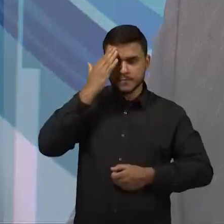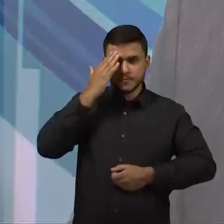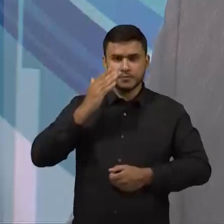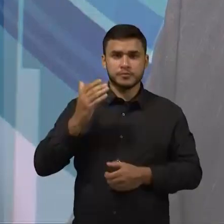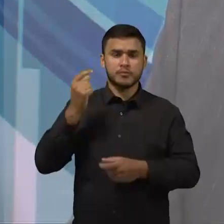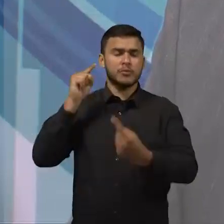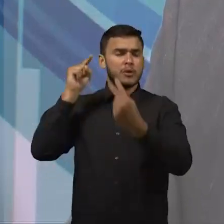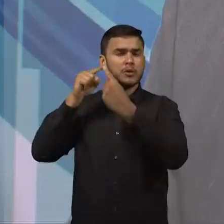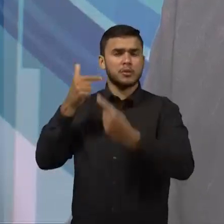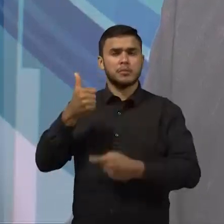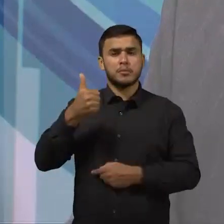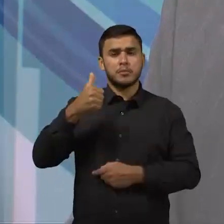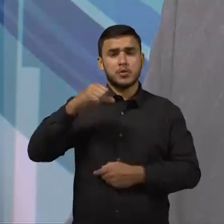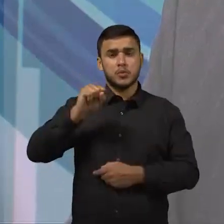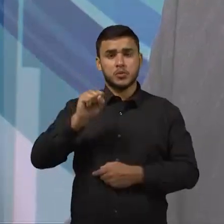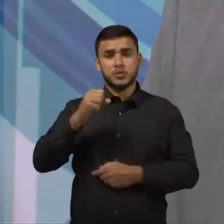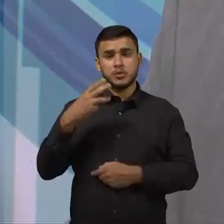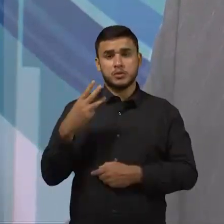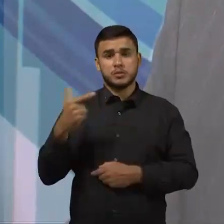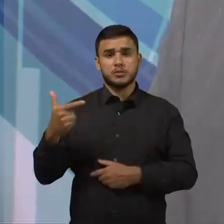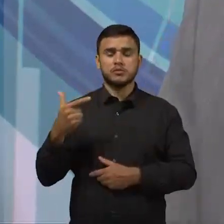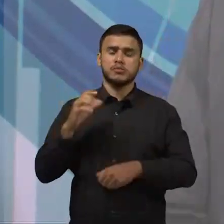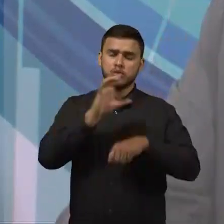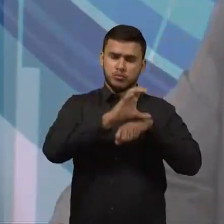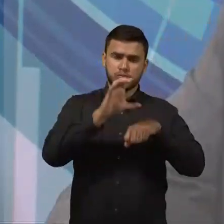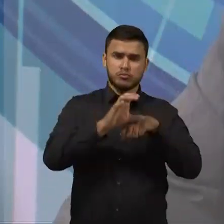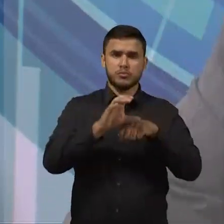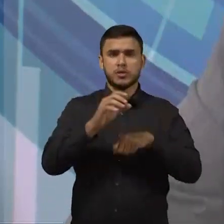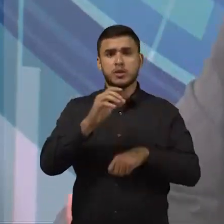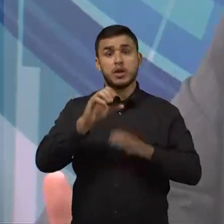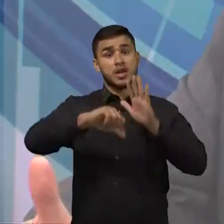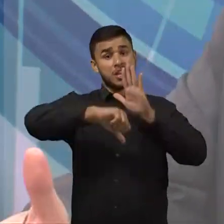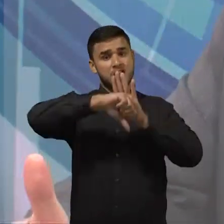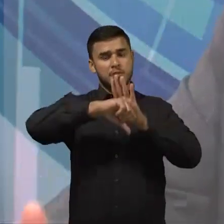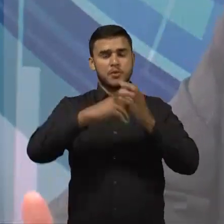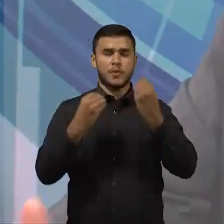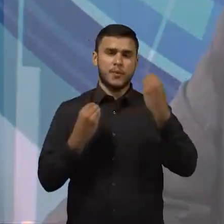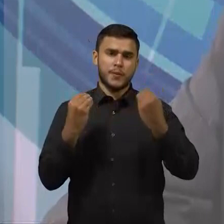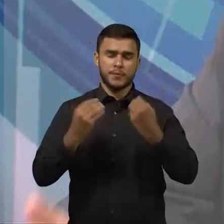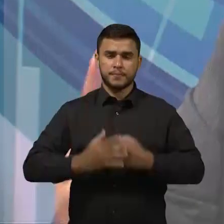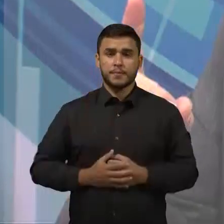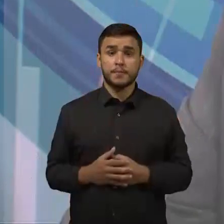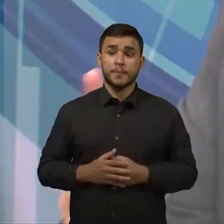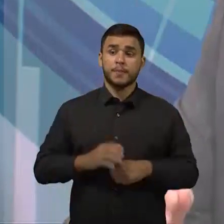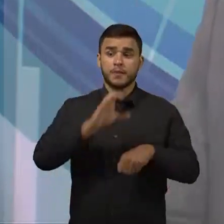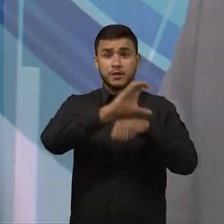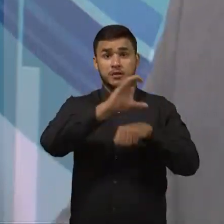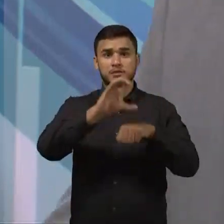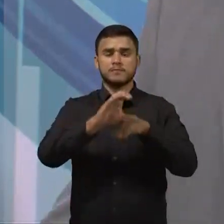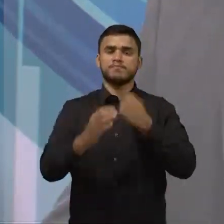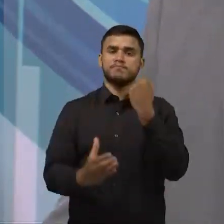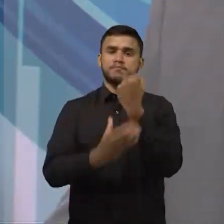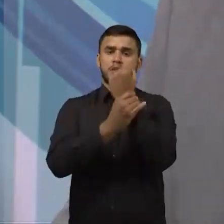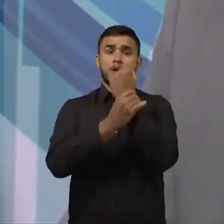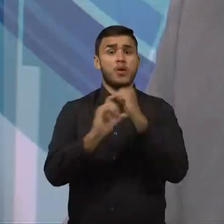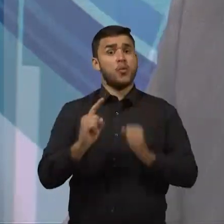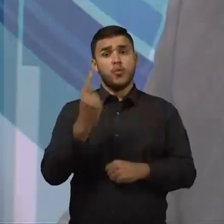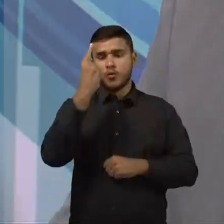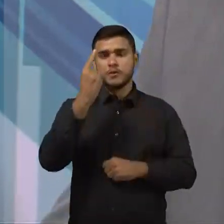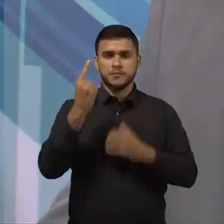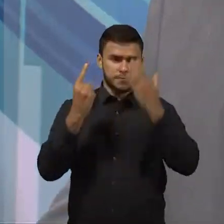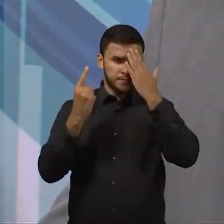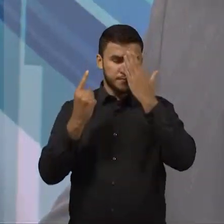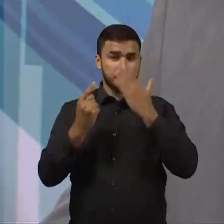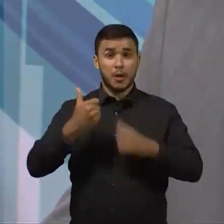ordenamento em 1832, com o Código de Processo Criminal, depois figurou na Constituição, a única garantia que se tinha, na